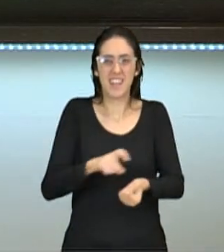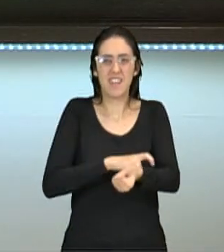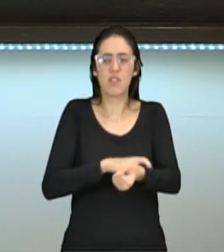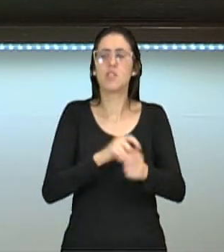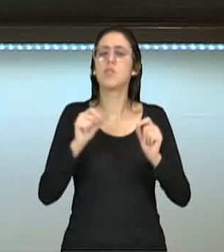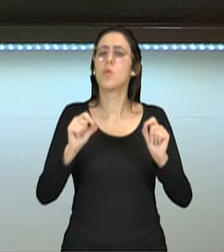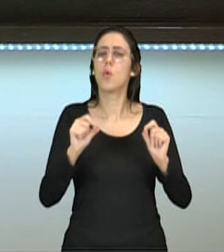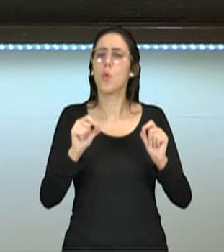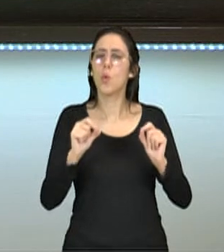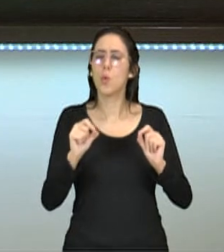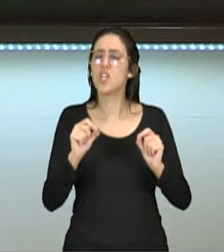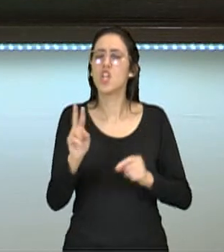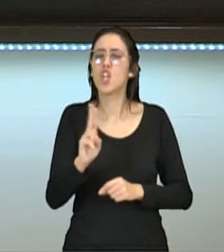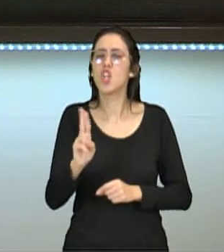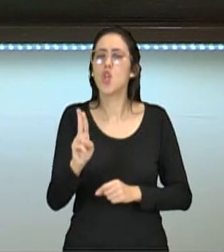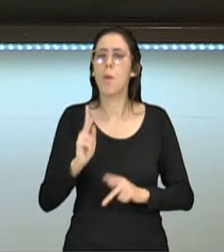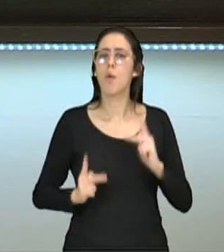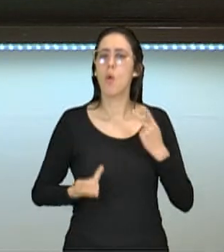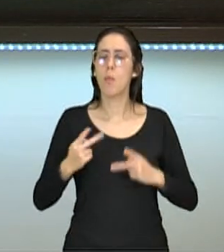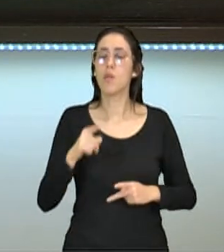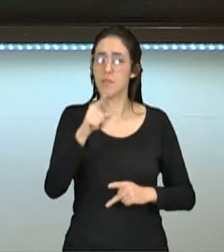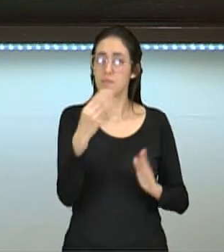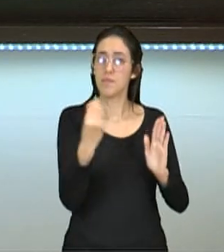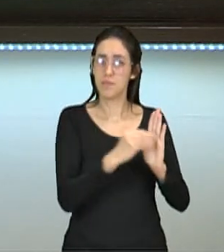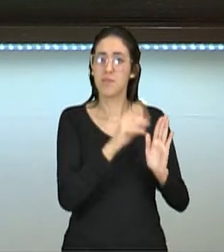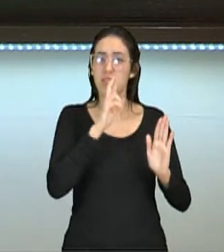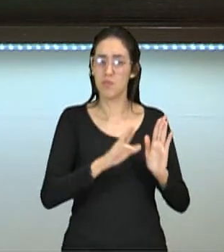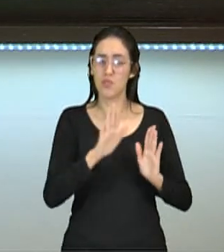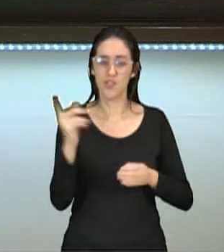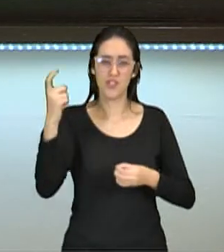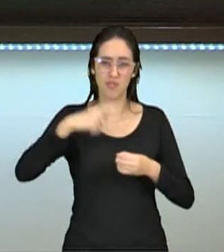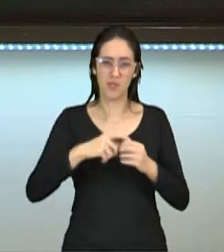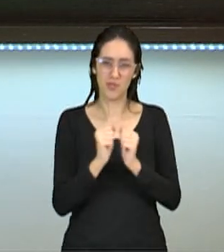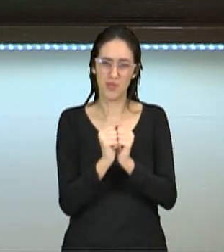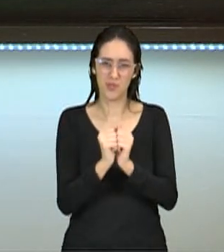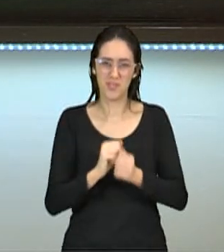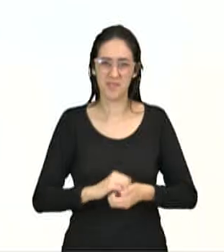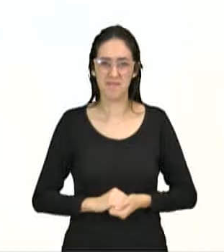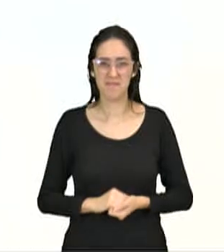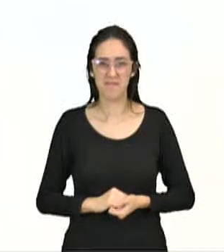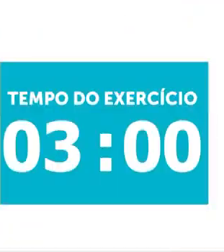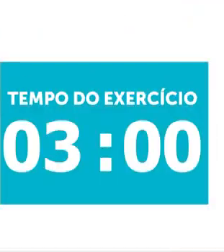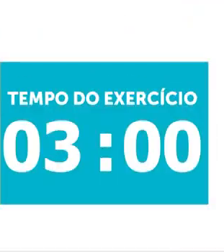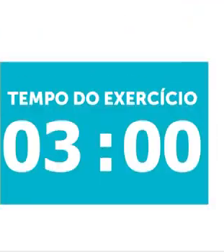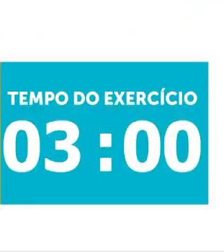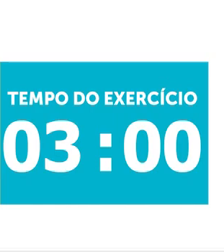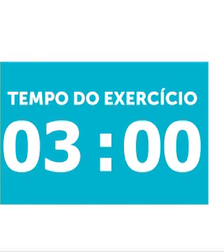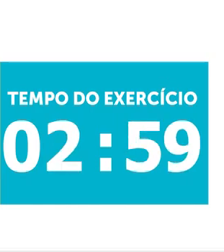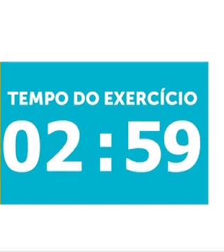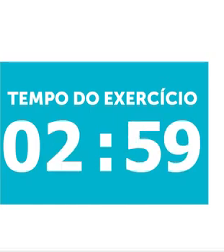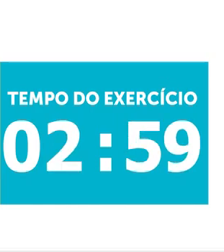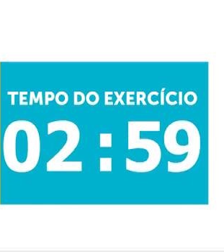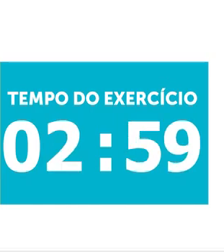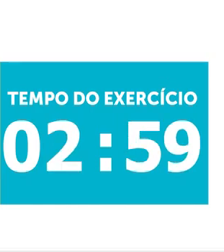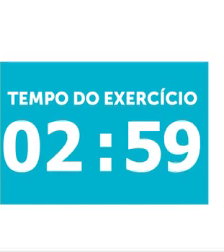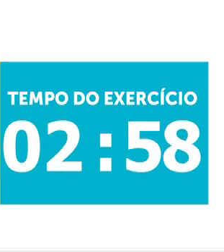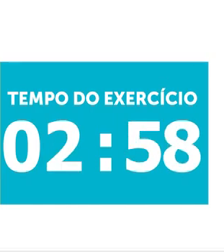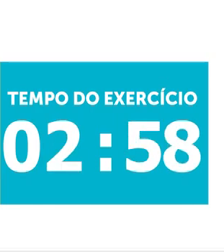é? Que glândula que produz ele? Então anota aí e nós já voltamos para corrigir juntos.